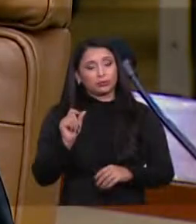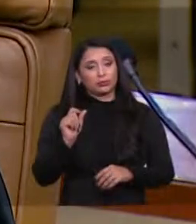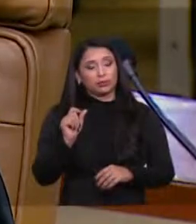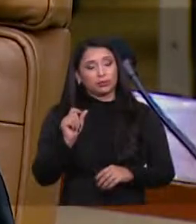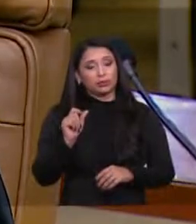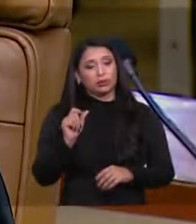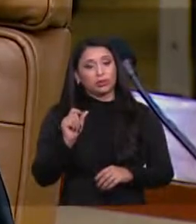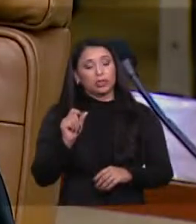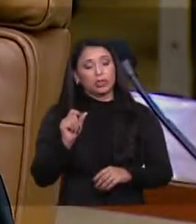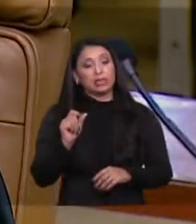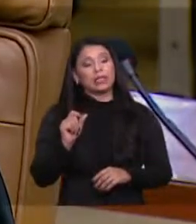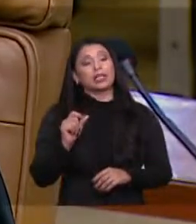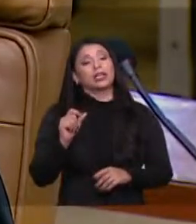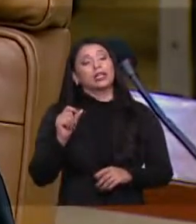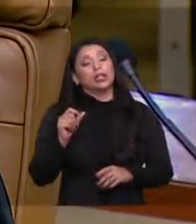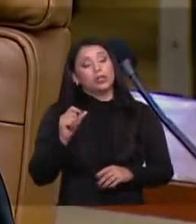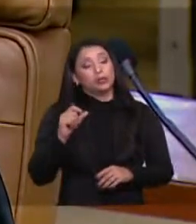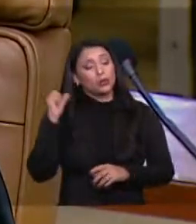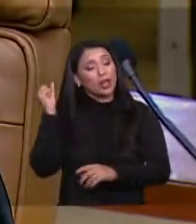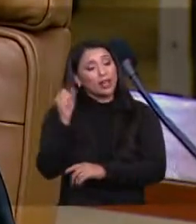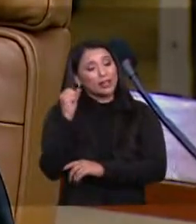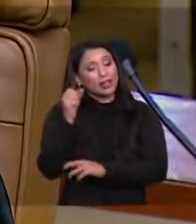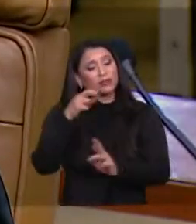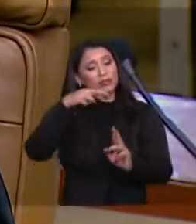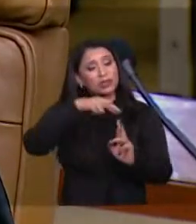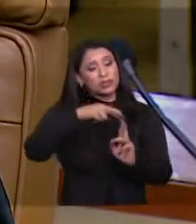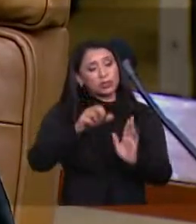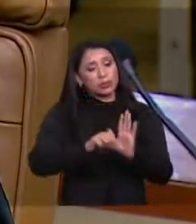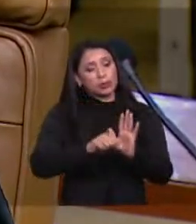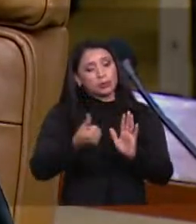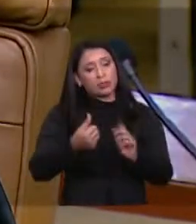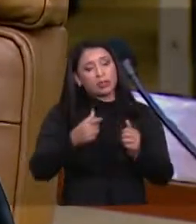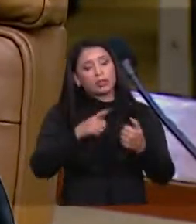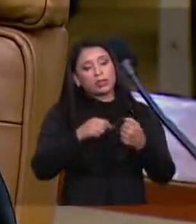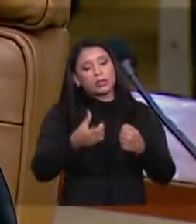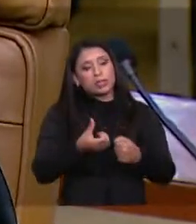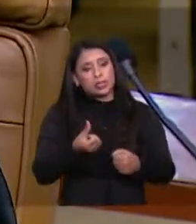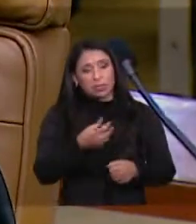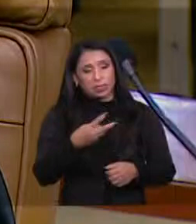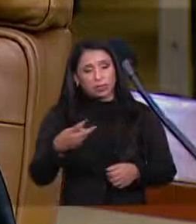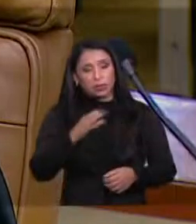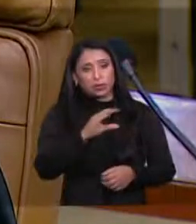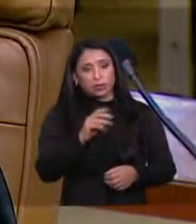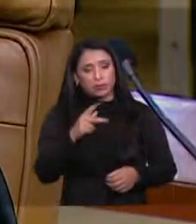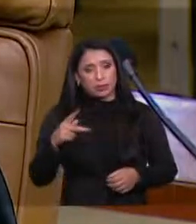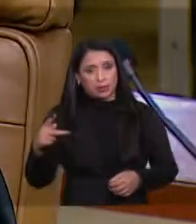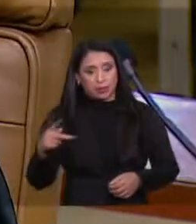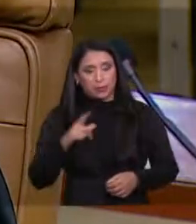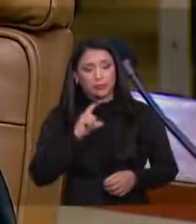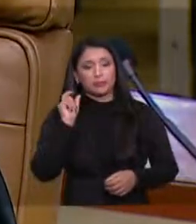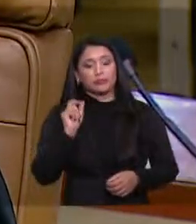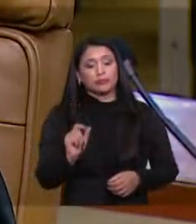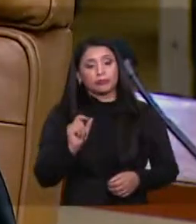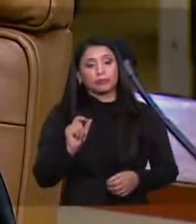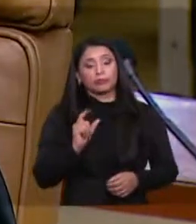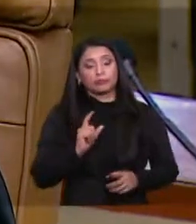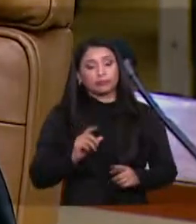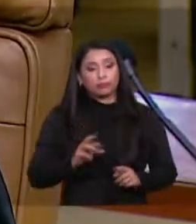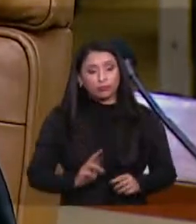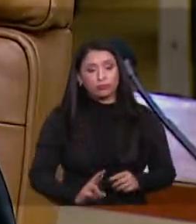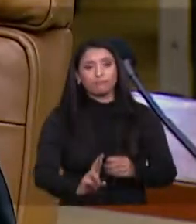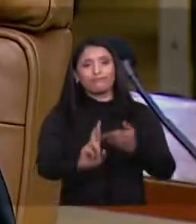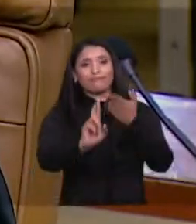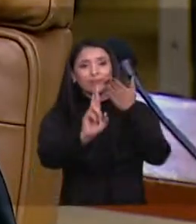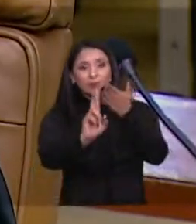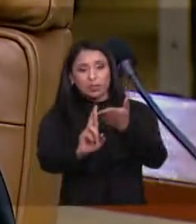da circunstância agravante prevista no ensino primeiro de 62 do Código Penal tendo em vista o protagonismo